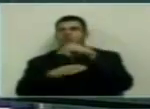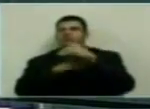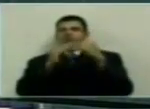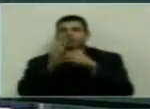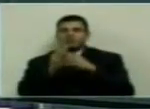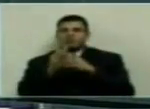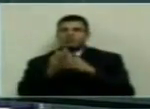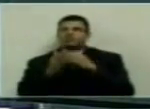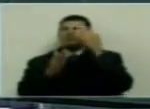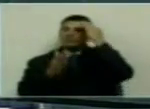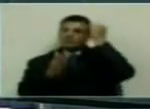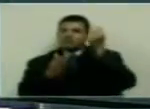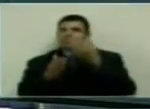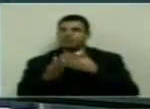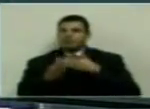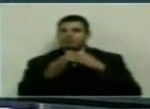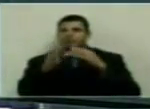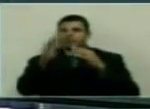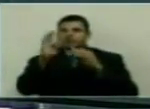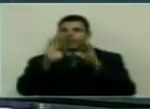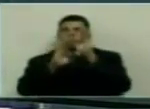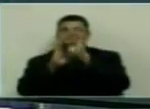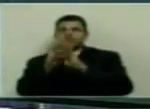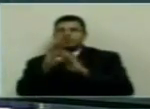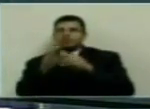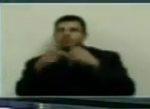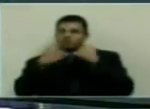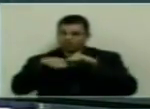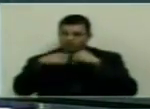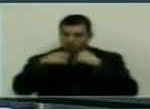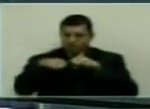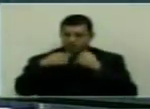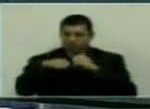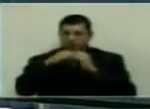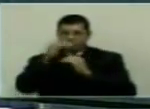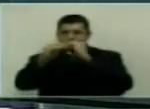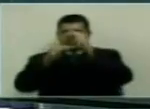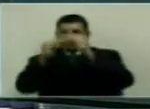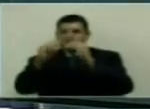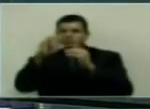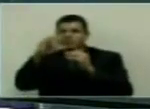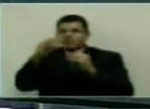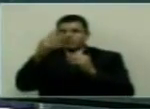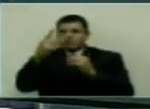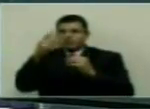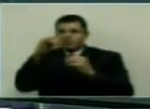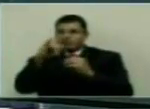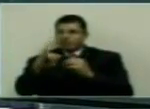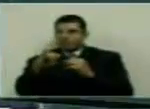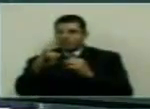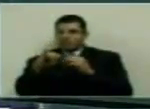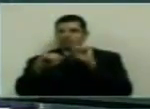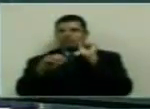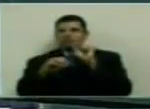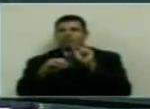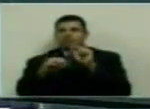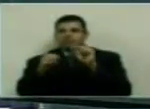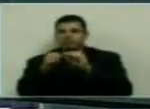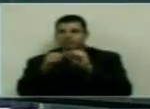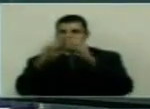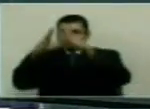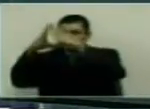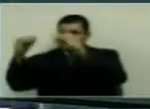e que consolida a minha tese da necessidade da criação de uma CPI para apurar